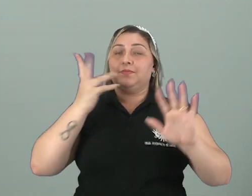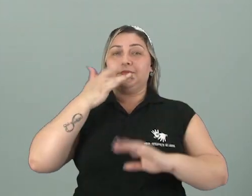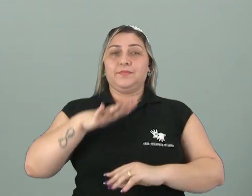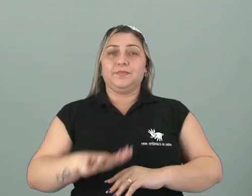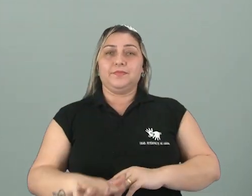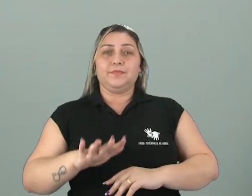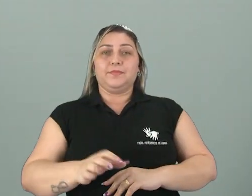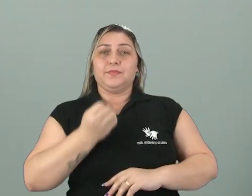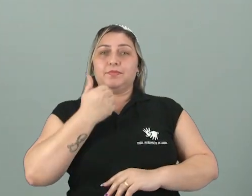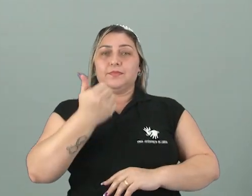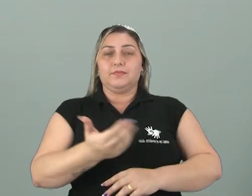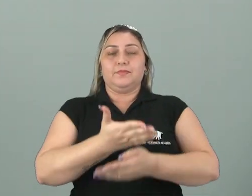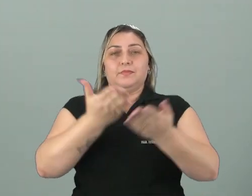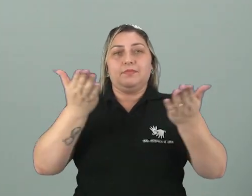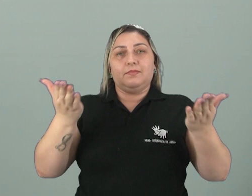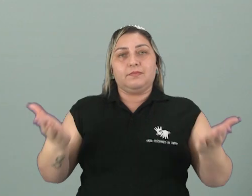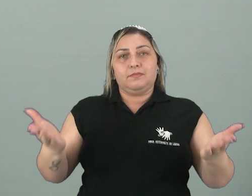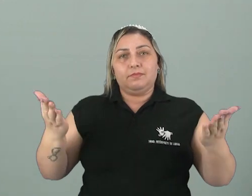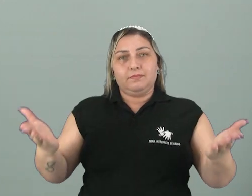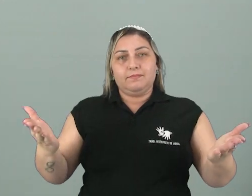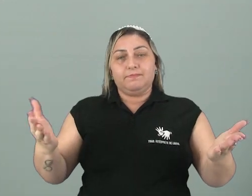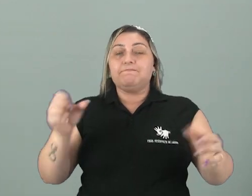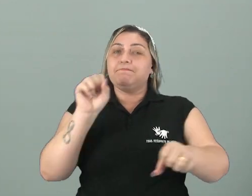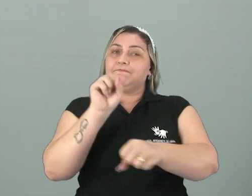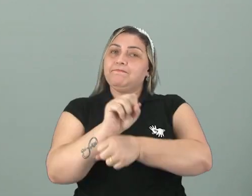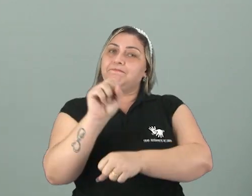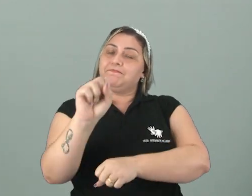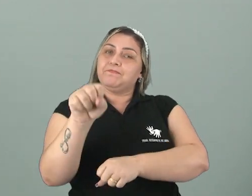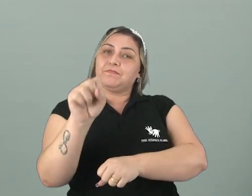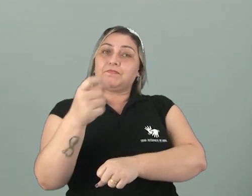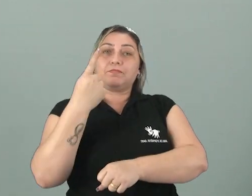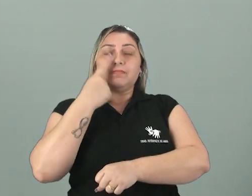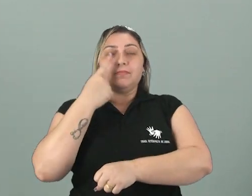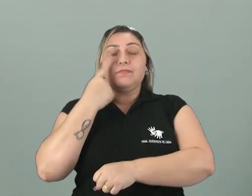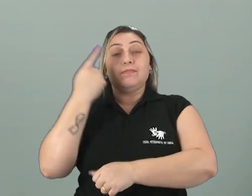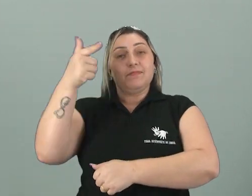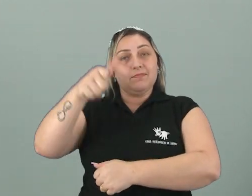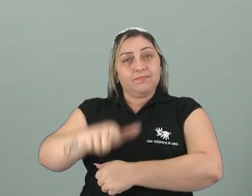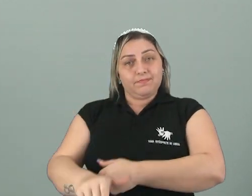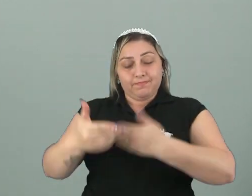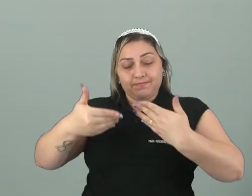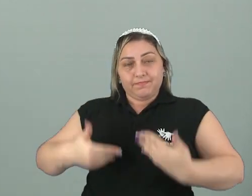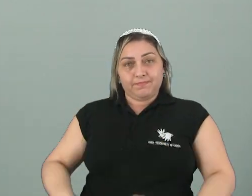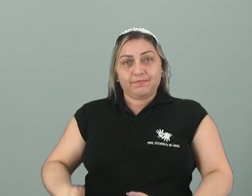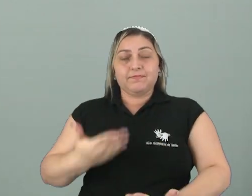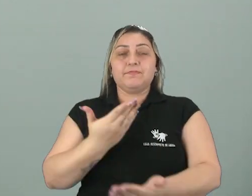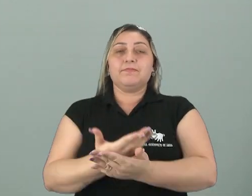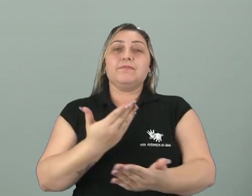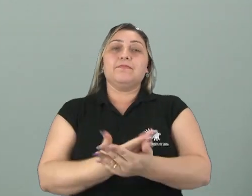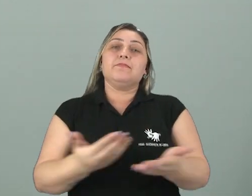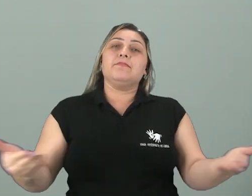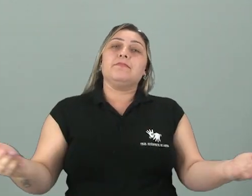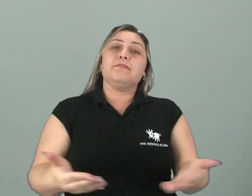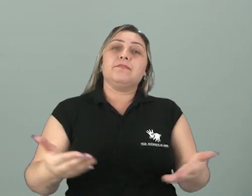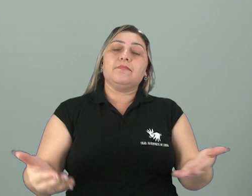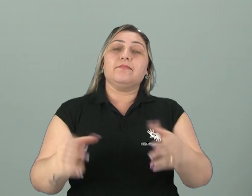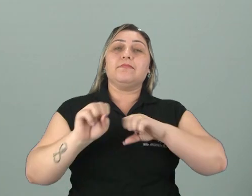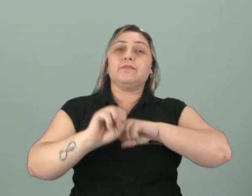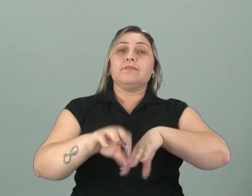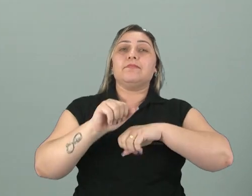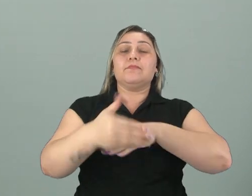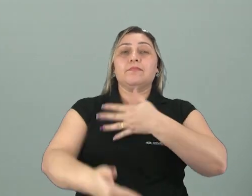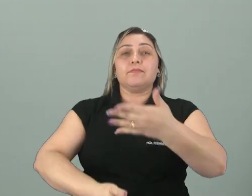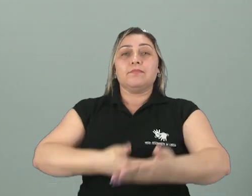Olá, crianças! Tudo bem com vocês? Eu espero que sim. Olha eu aqui novamente. Na aula de hoje, iremos trabalhar